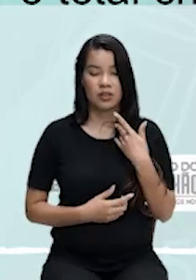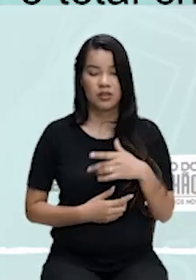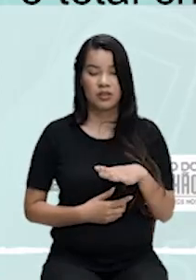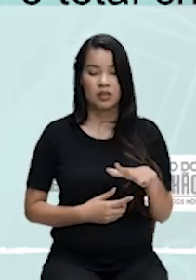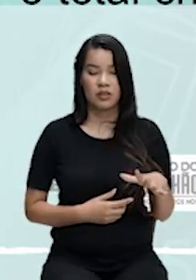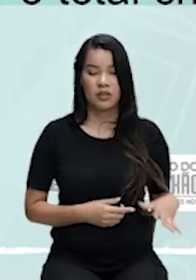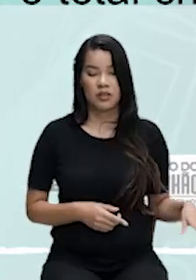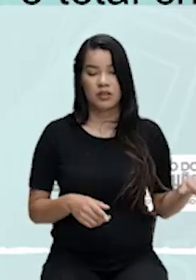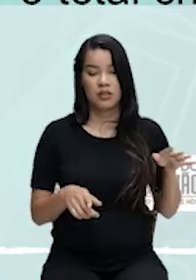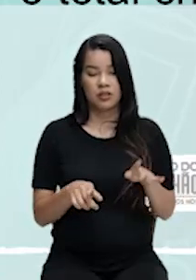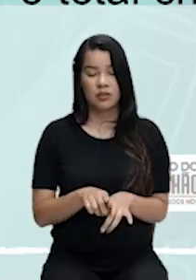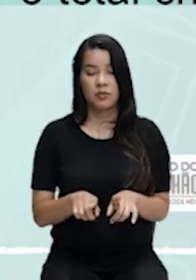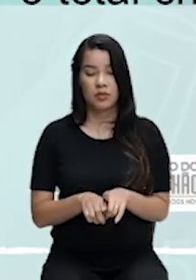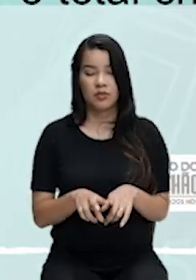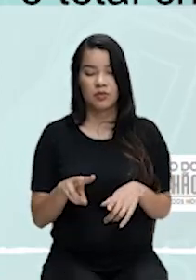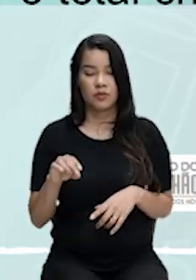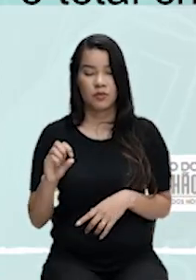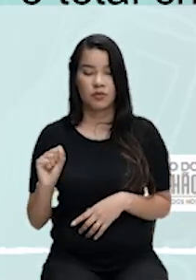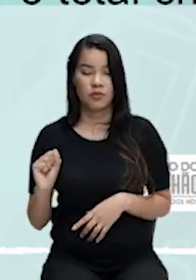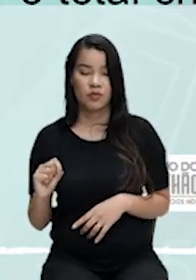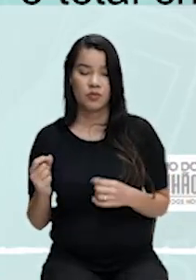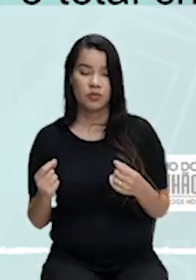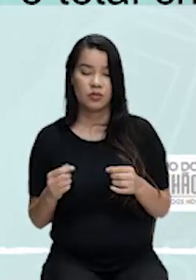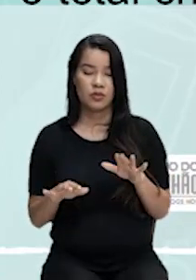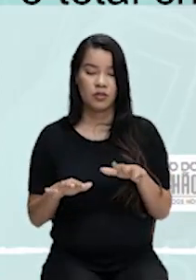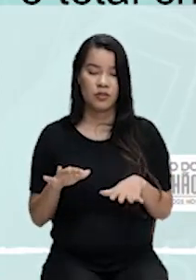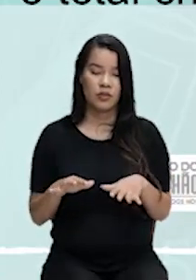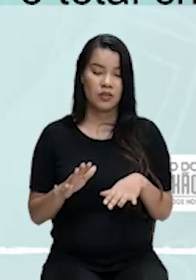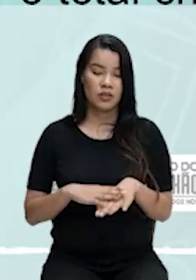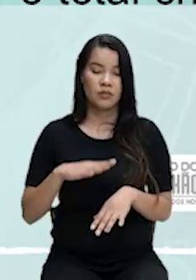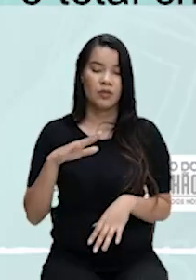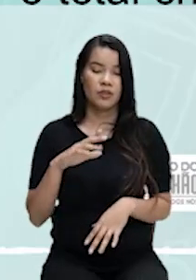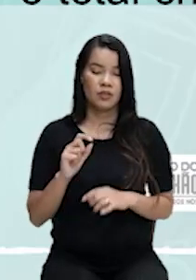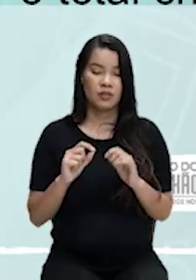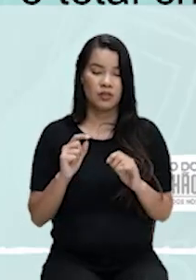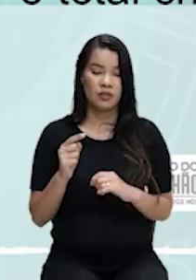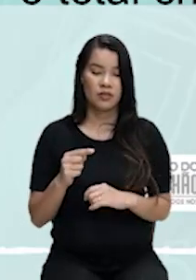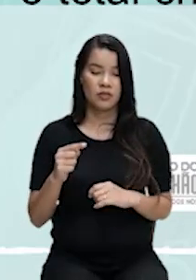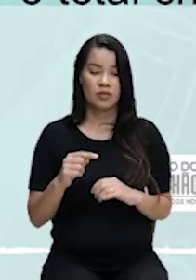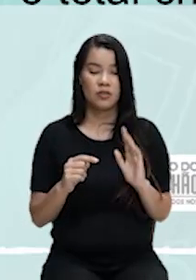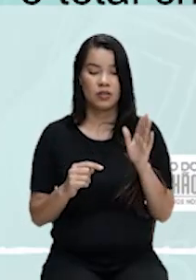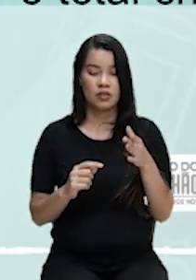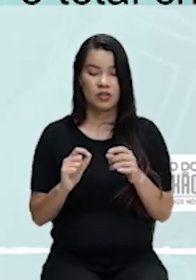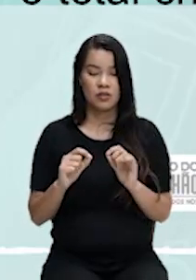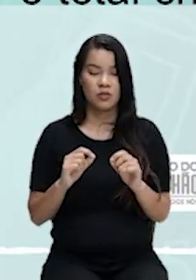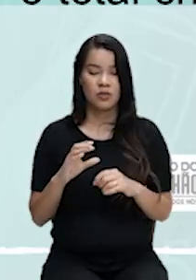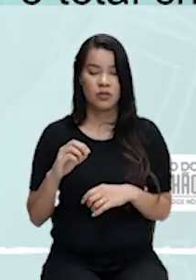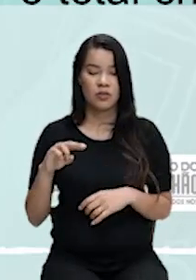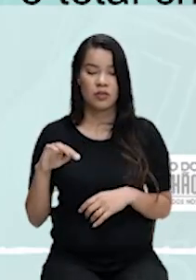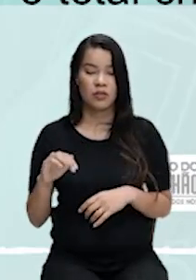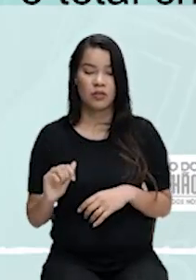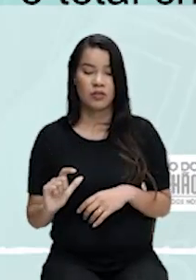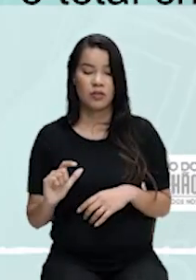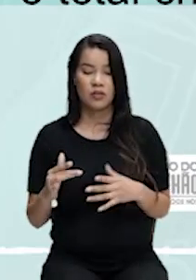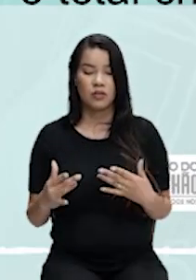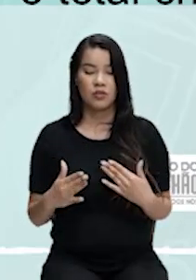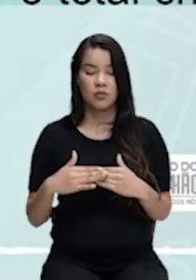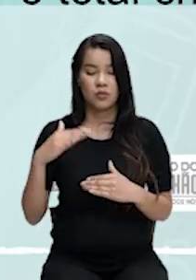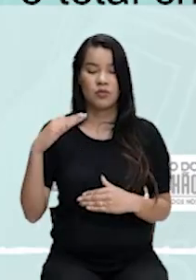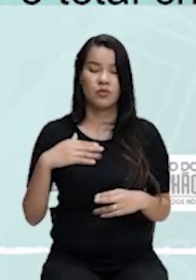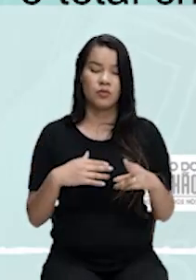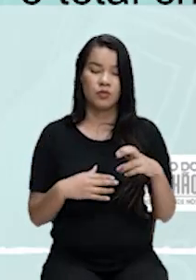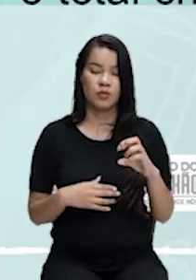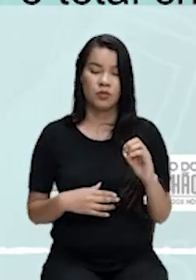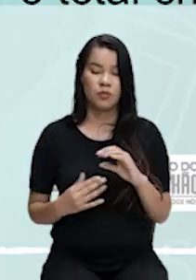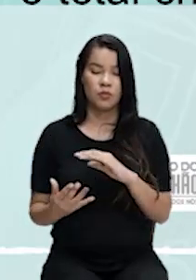a criançada vendo galinha pintadinha, é capaz de dar mais que isso, já que o canal está no top 50 mundial de views,